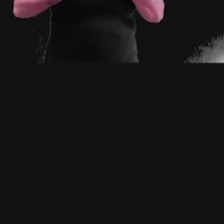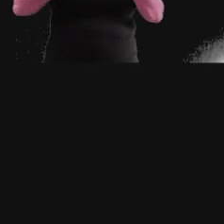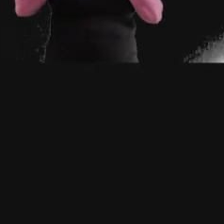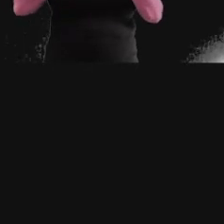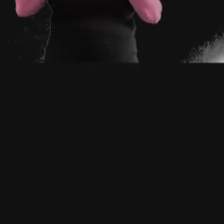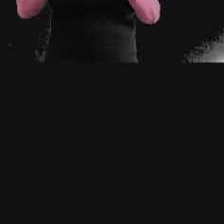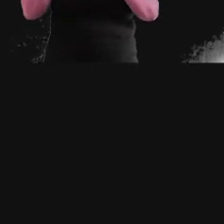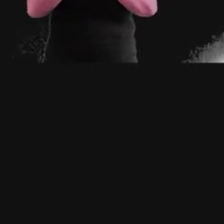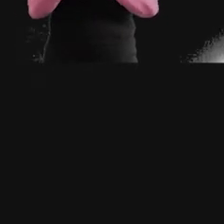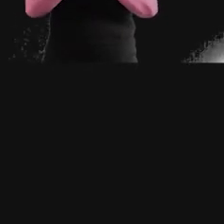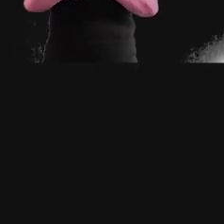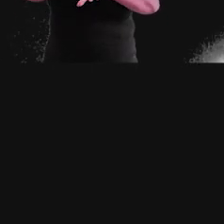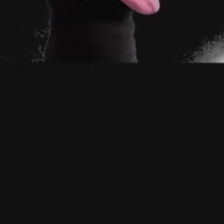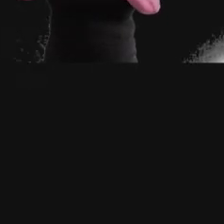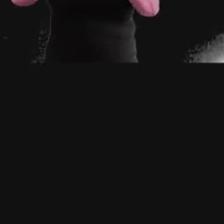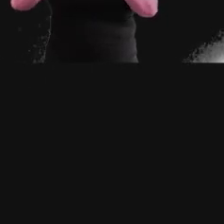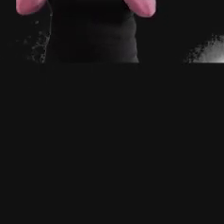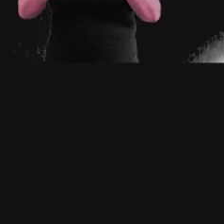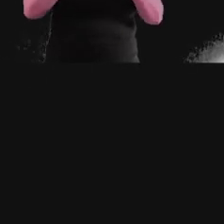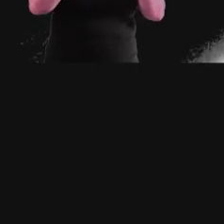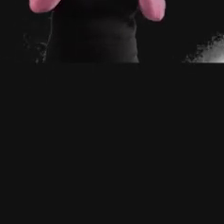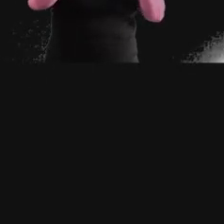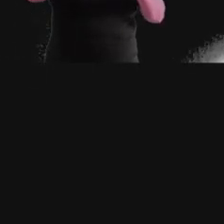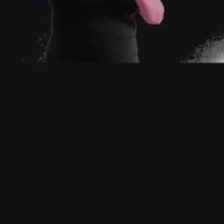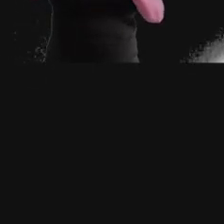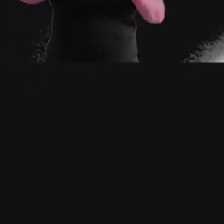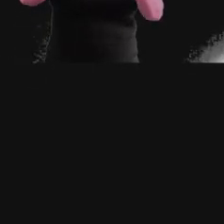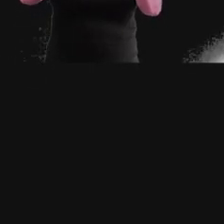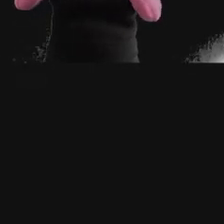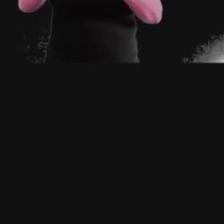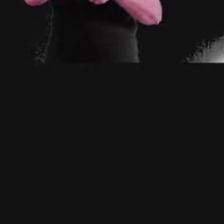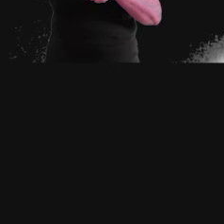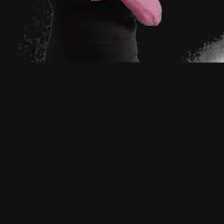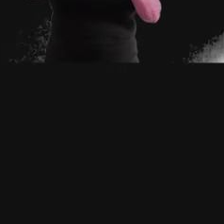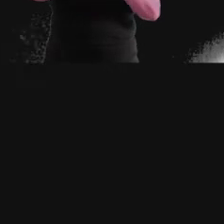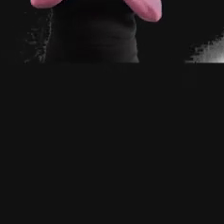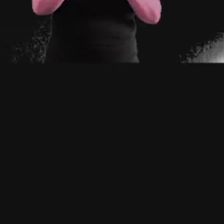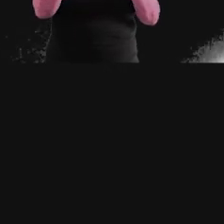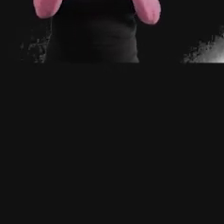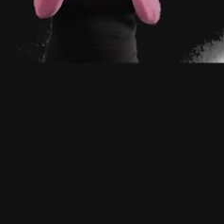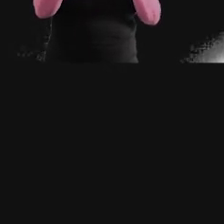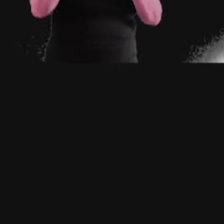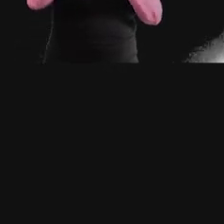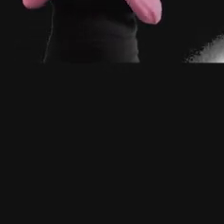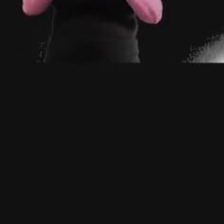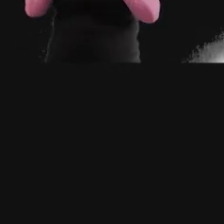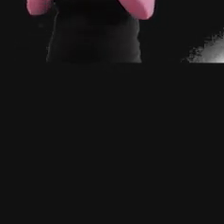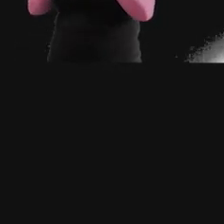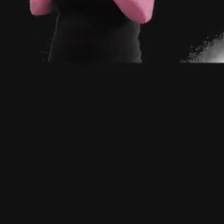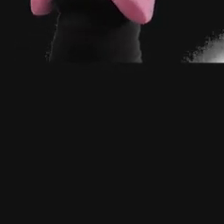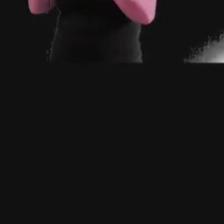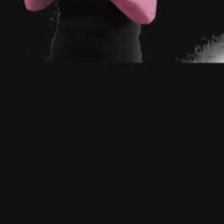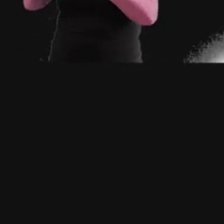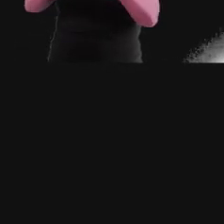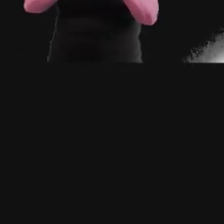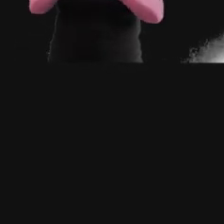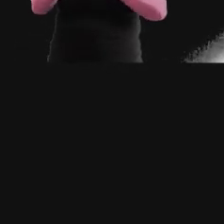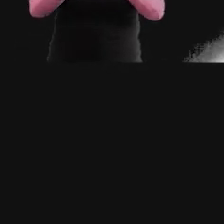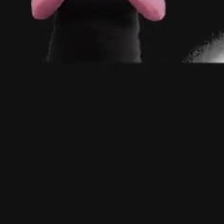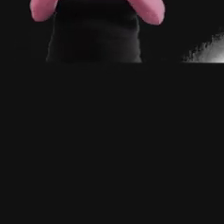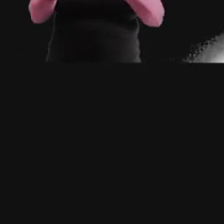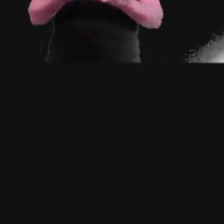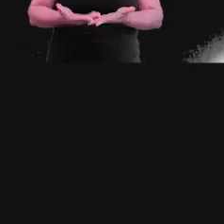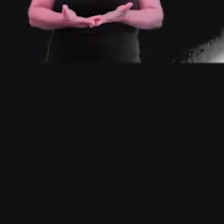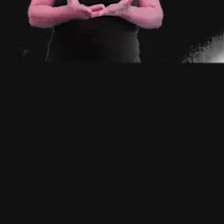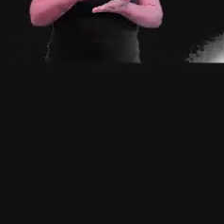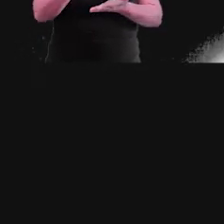do acesso aos diferentes públicos nos espaços culturais. E ela pergunta por que estes públicos que necessitam de